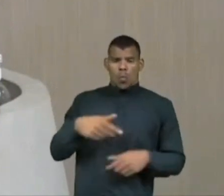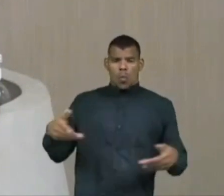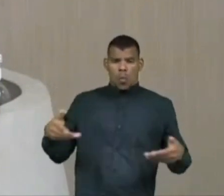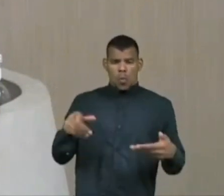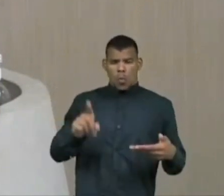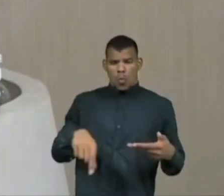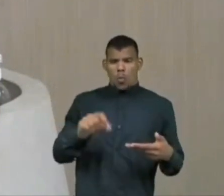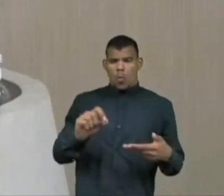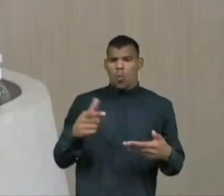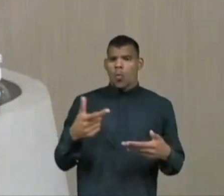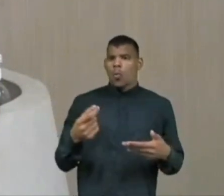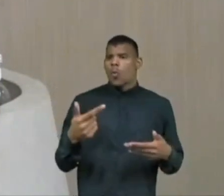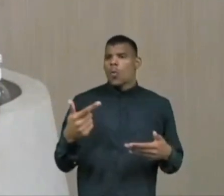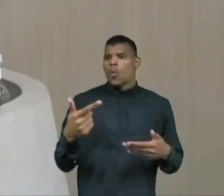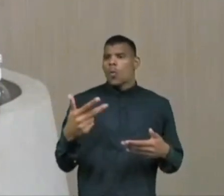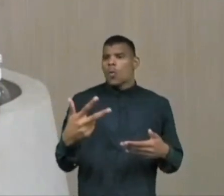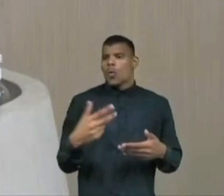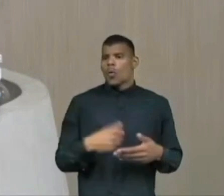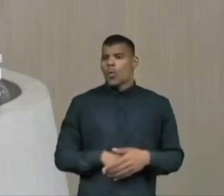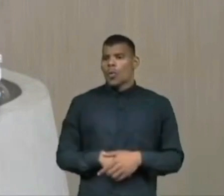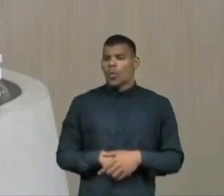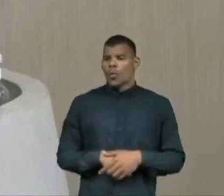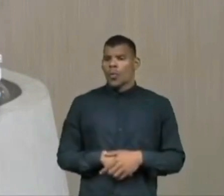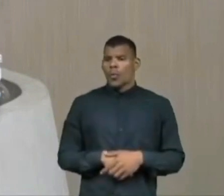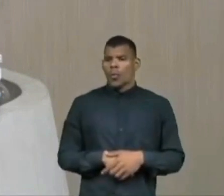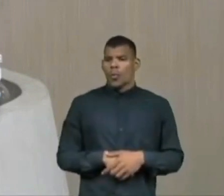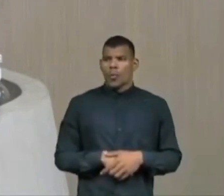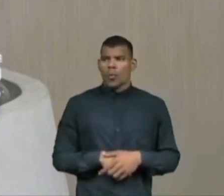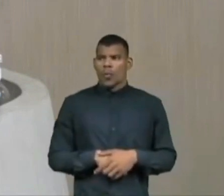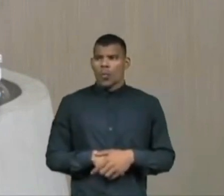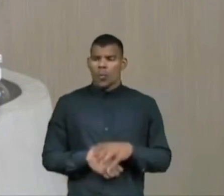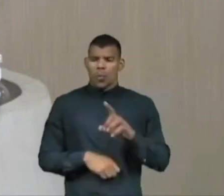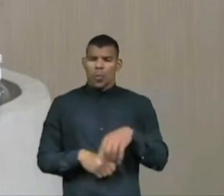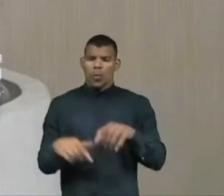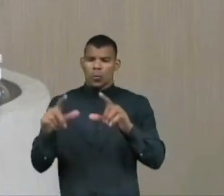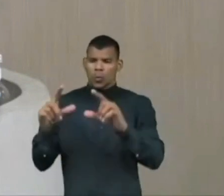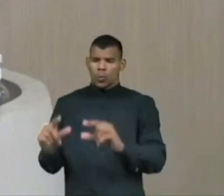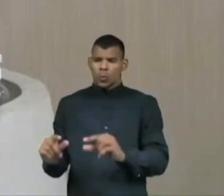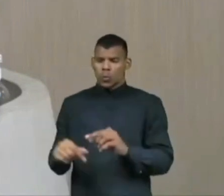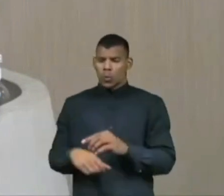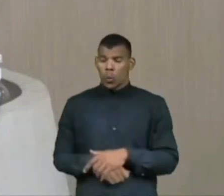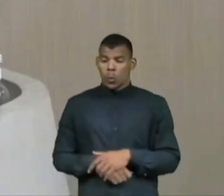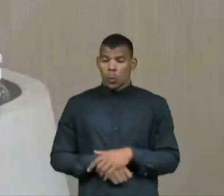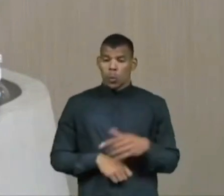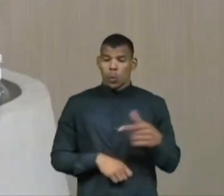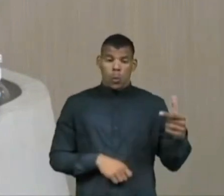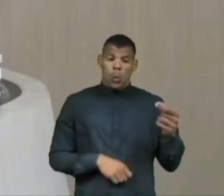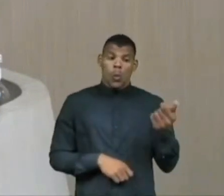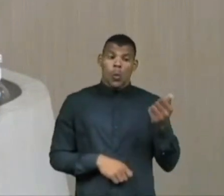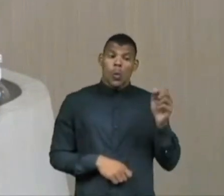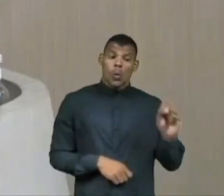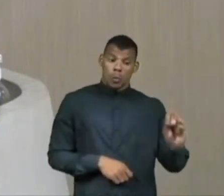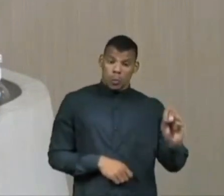em 2023, é menor do que a tabela de